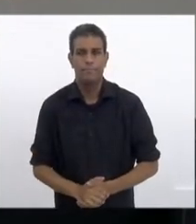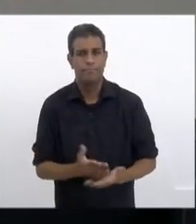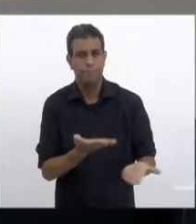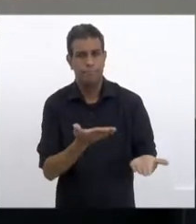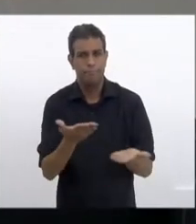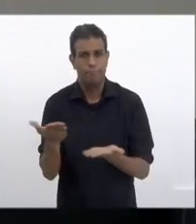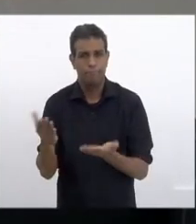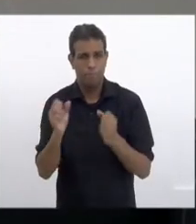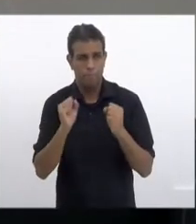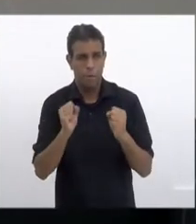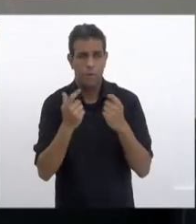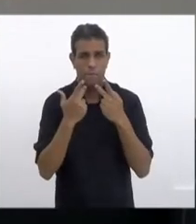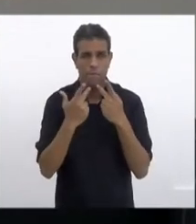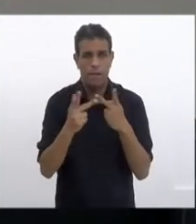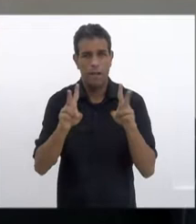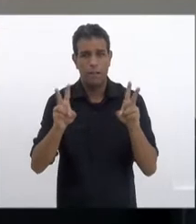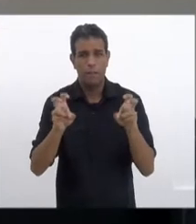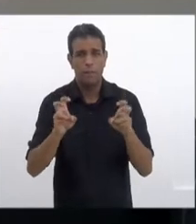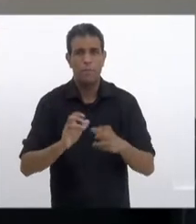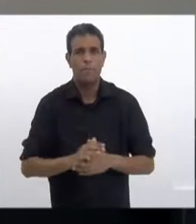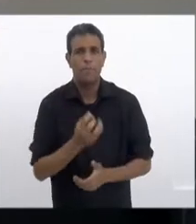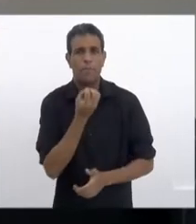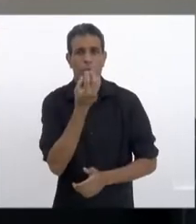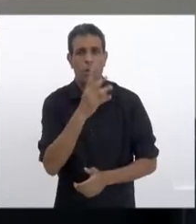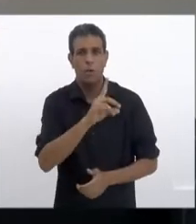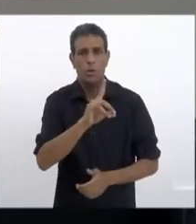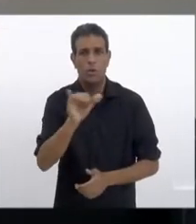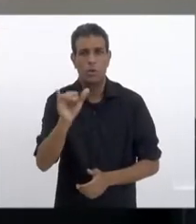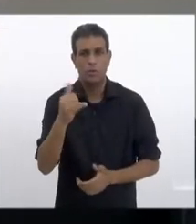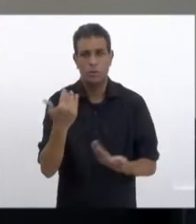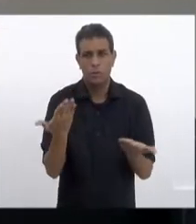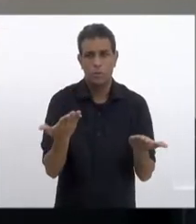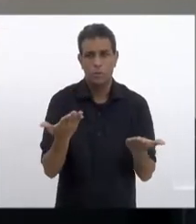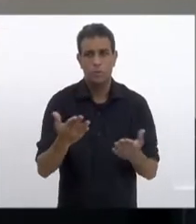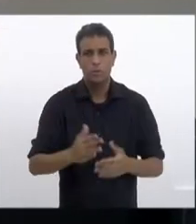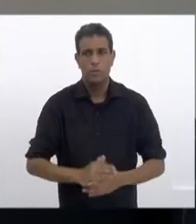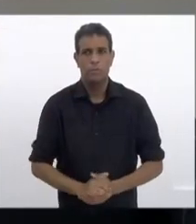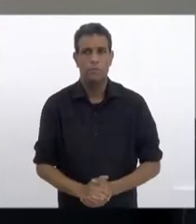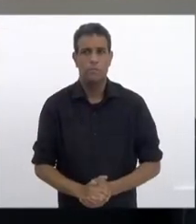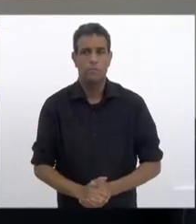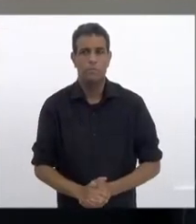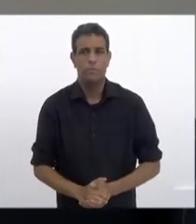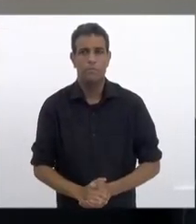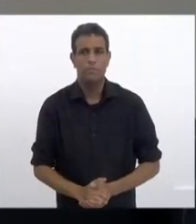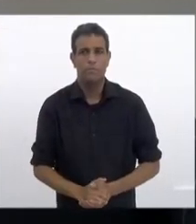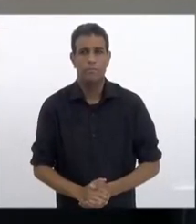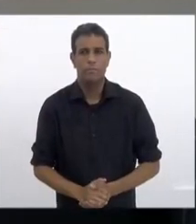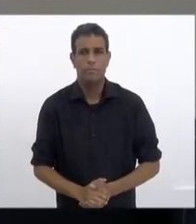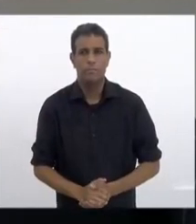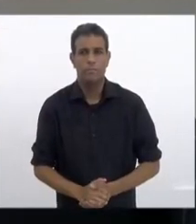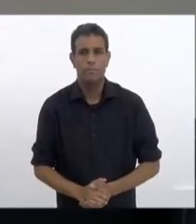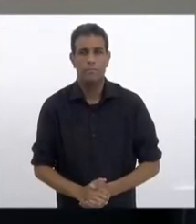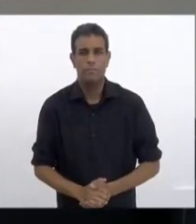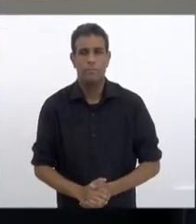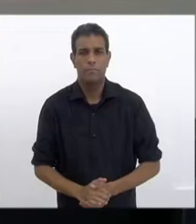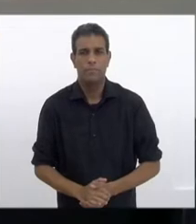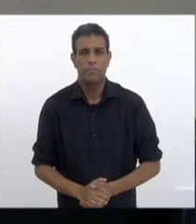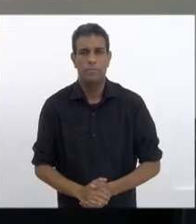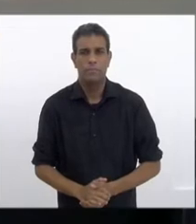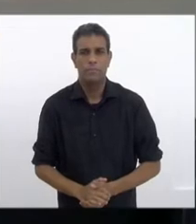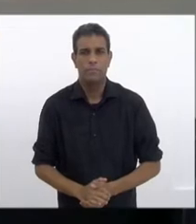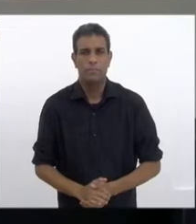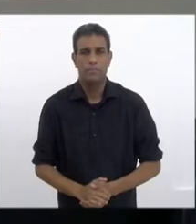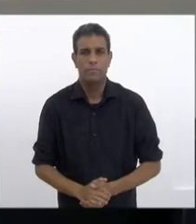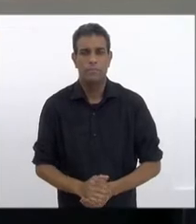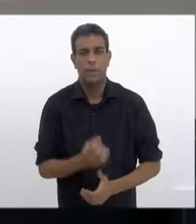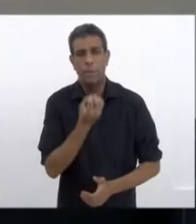senhora. Posso falar? Pode. Bom dia a todos. Só vi o microfone para ela aqui aumentar um pouquinho aqui. Pode falar. Pode